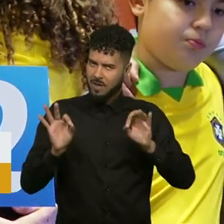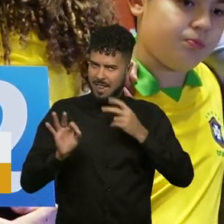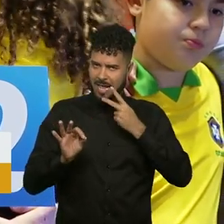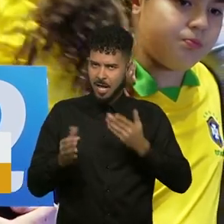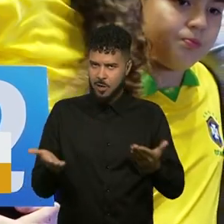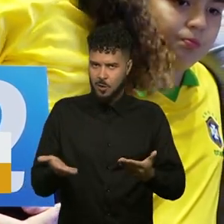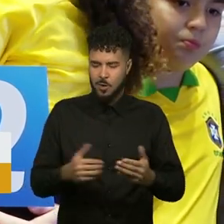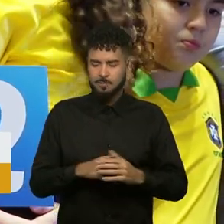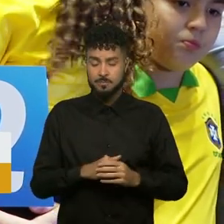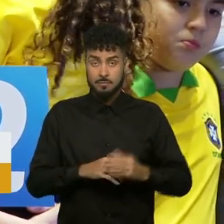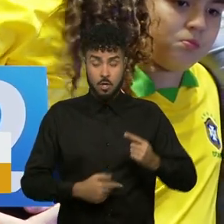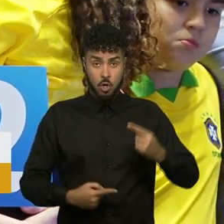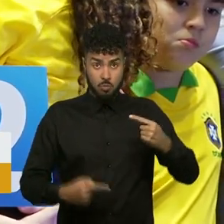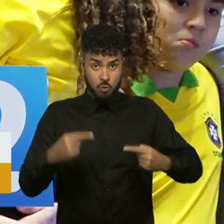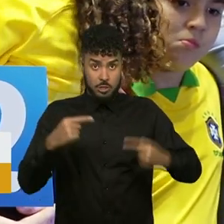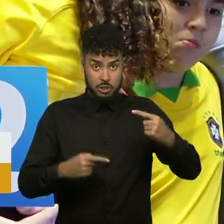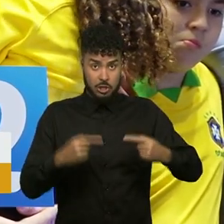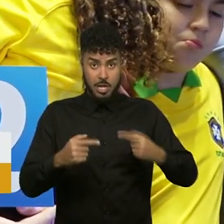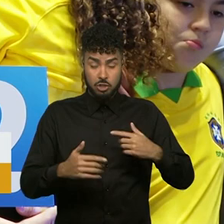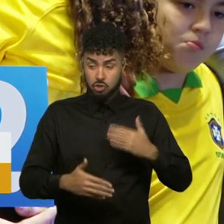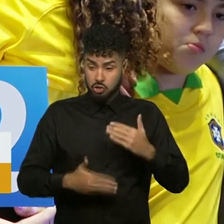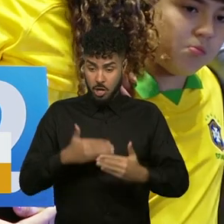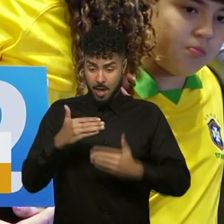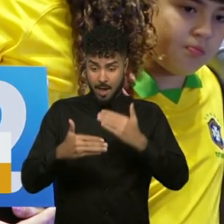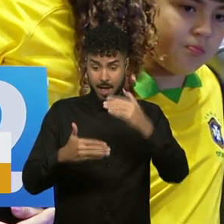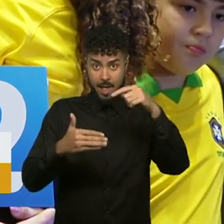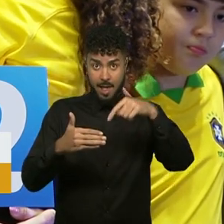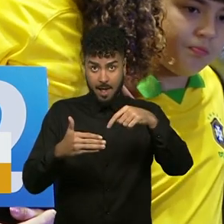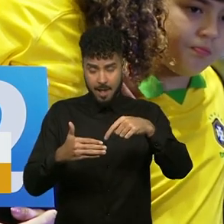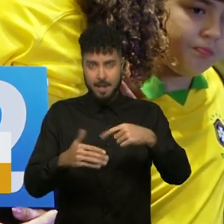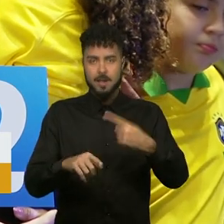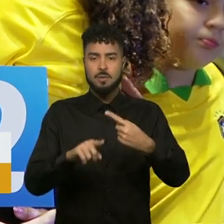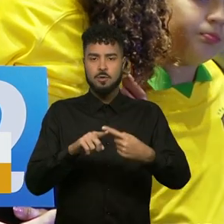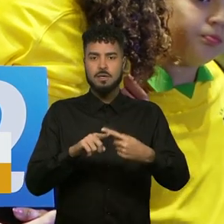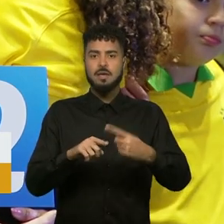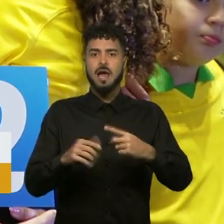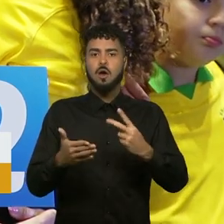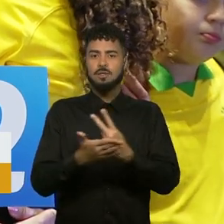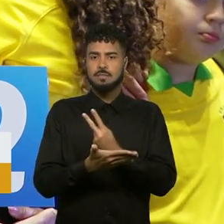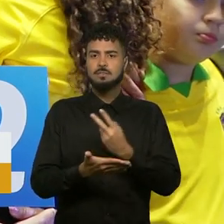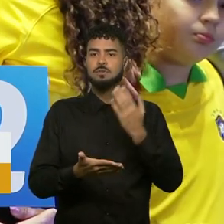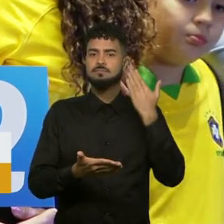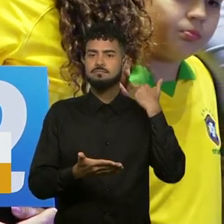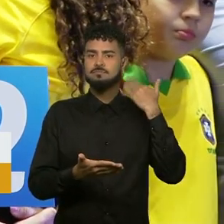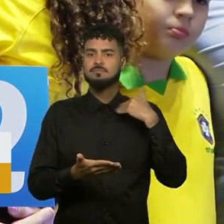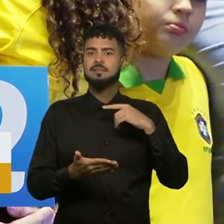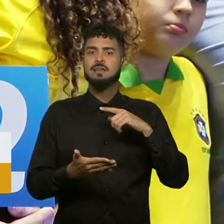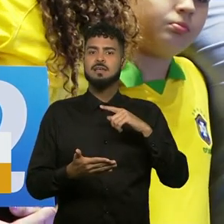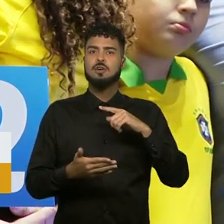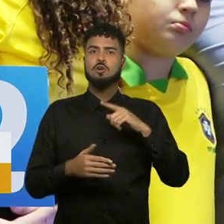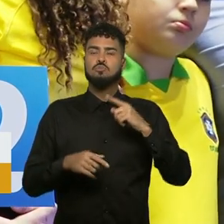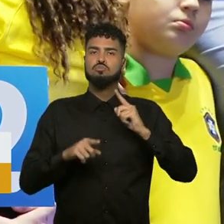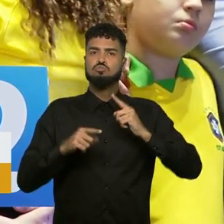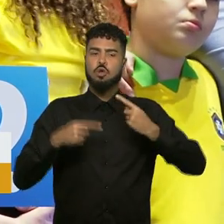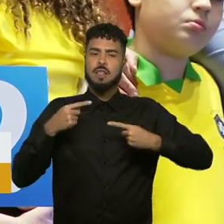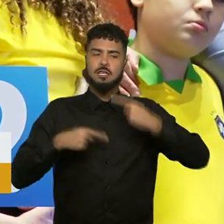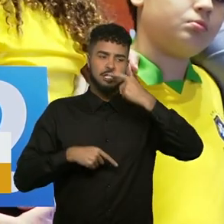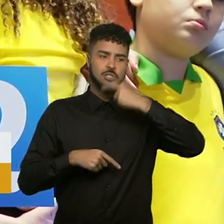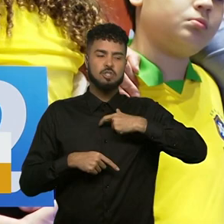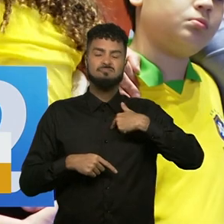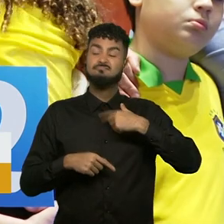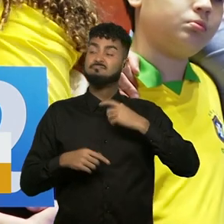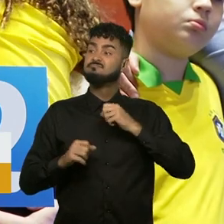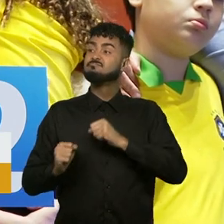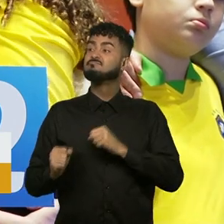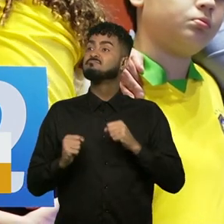que a política chegou onde chegou porque muitas vezes político Ele se sentiu autoridade e ele